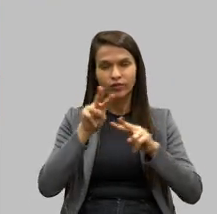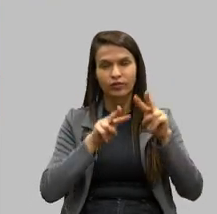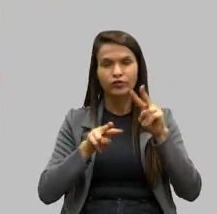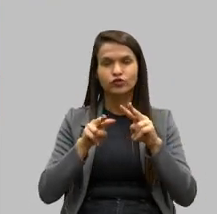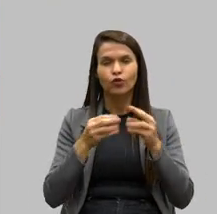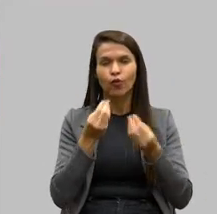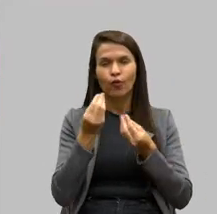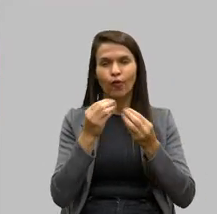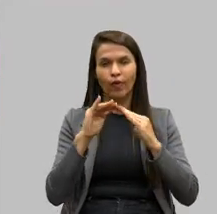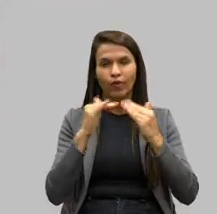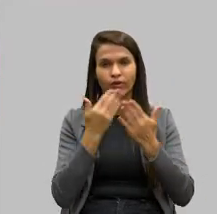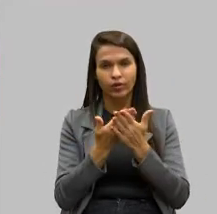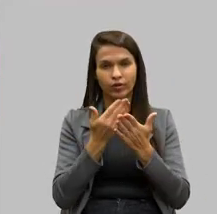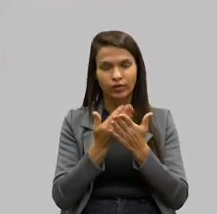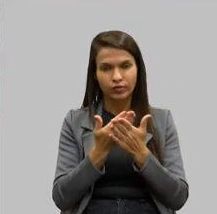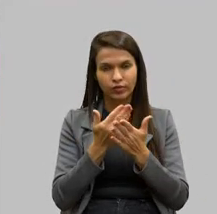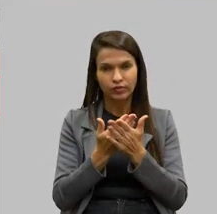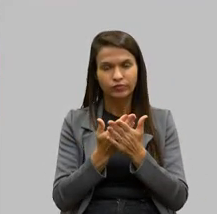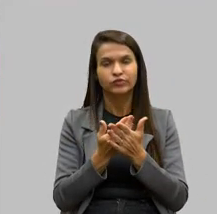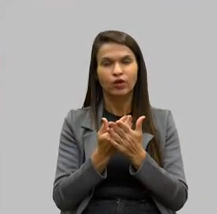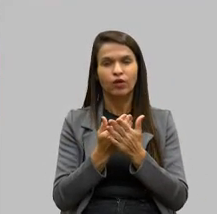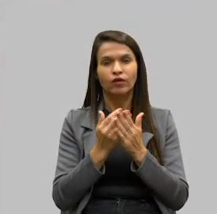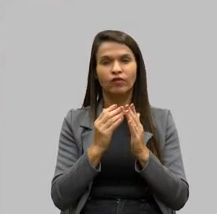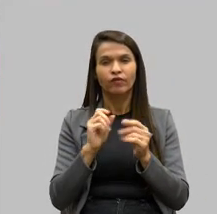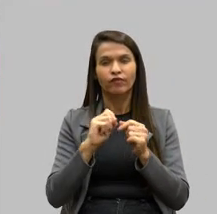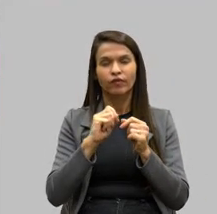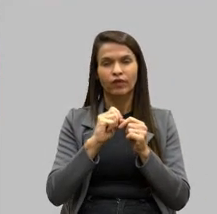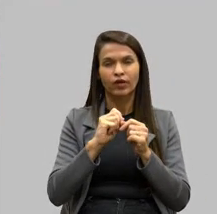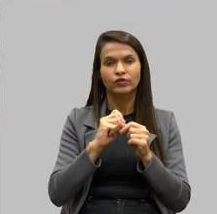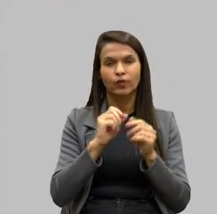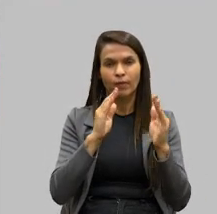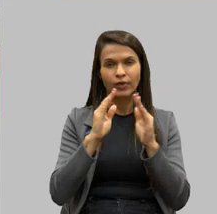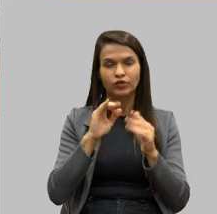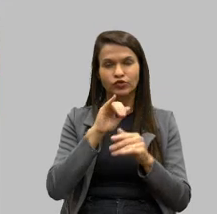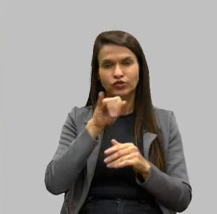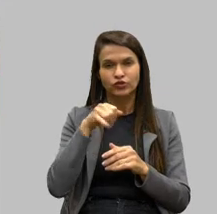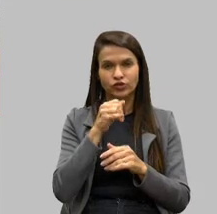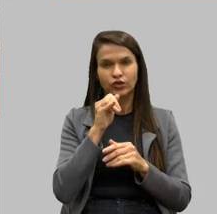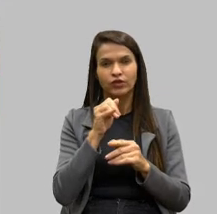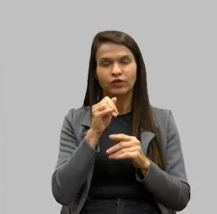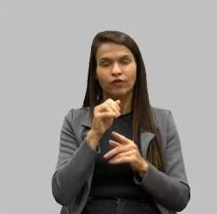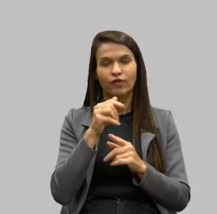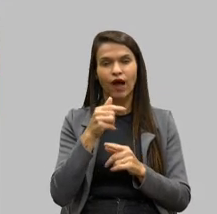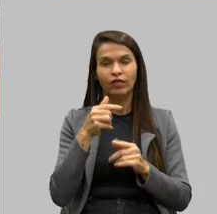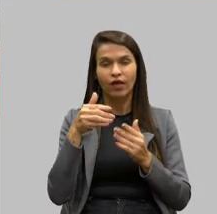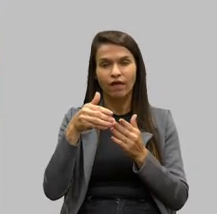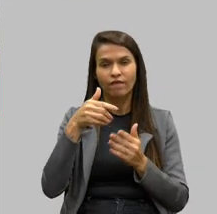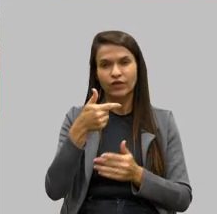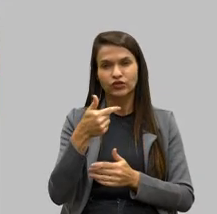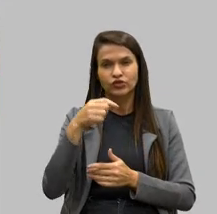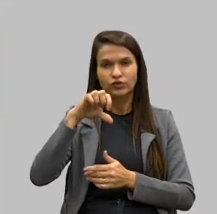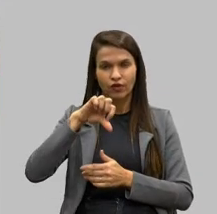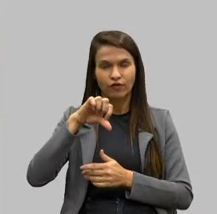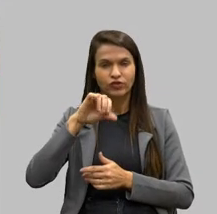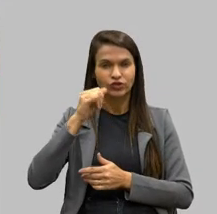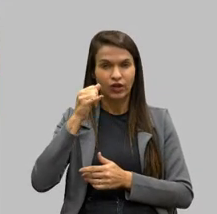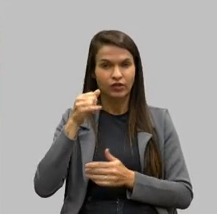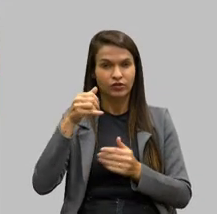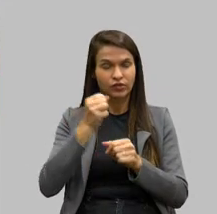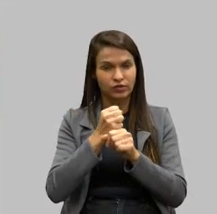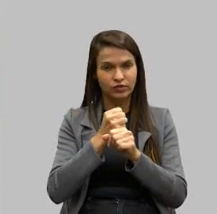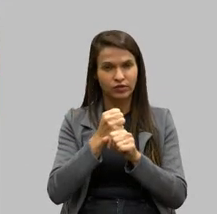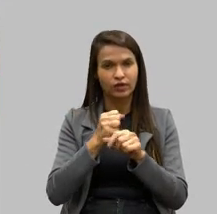da rede estadual de ensino, realizado no período de 8 de fevereiro a 29 de fevereiro deste ano, enfatizando os aspectos